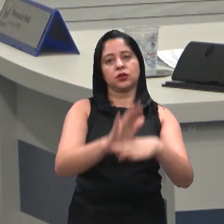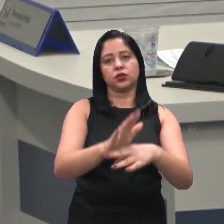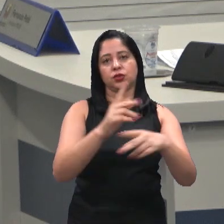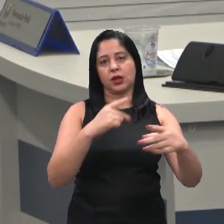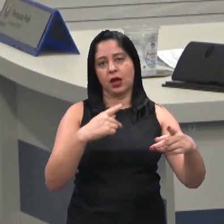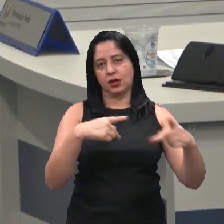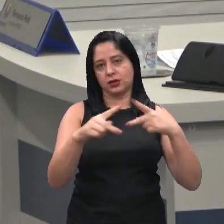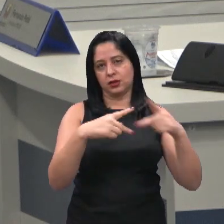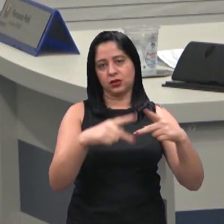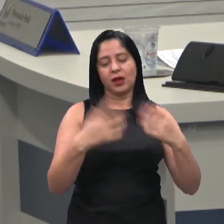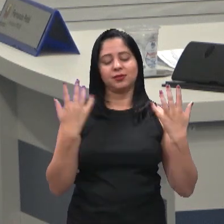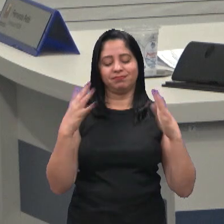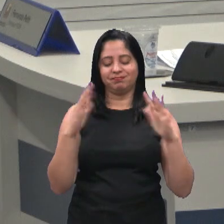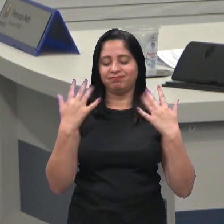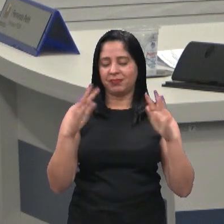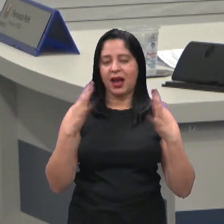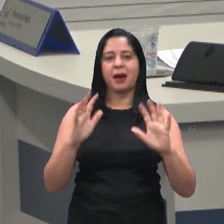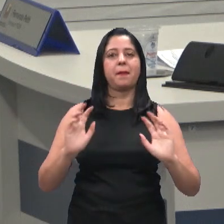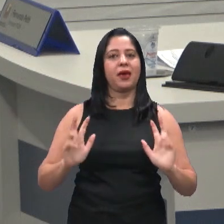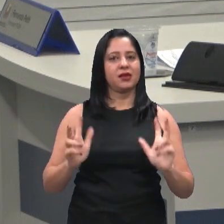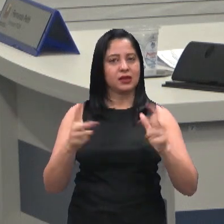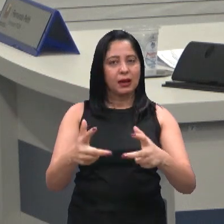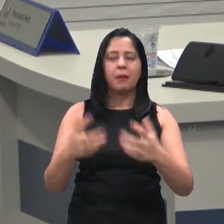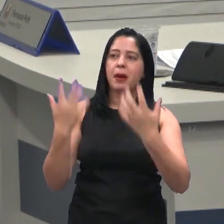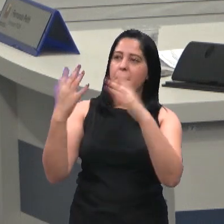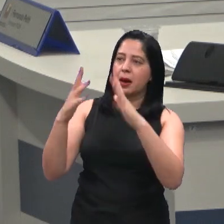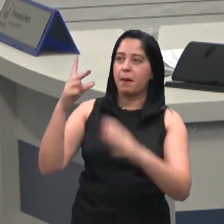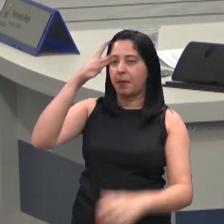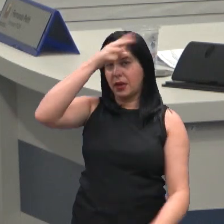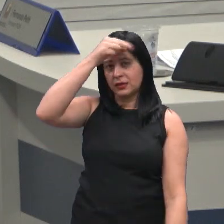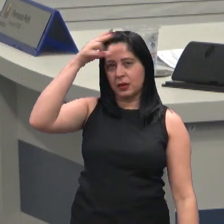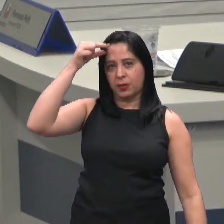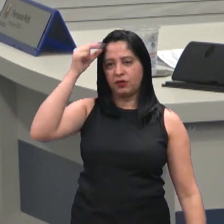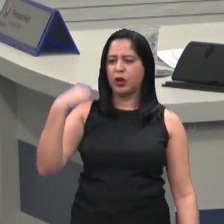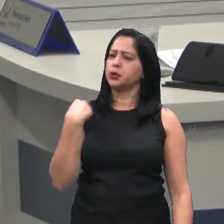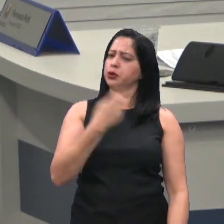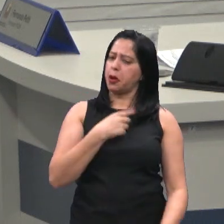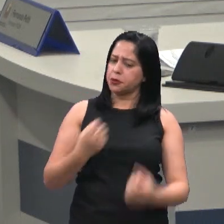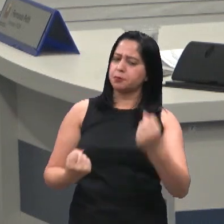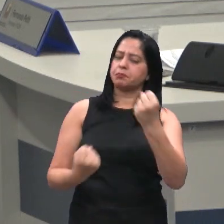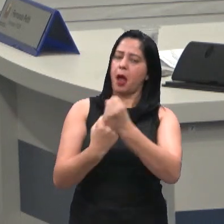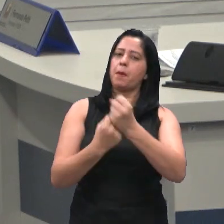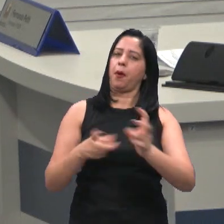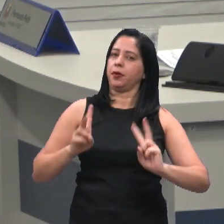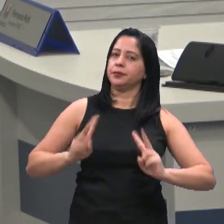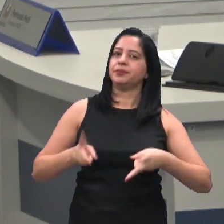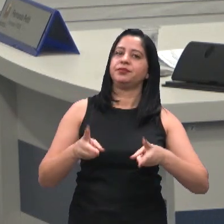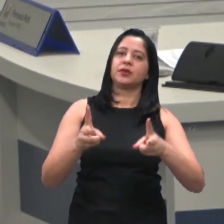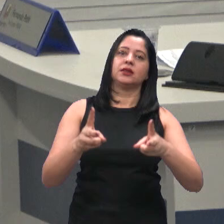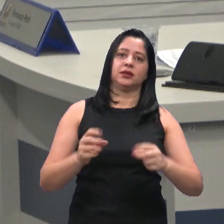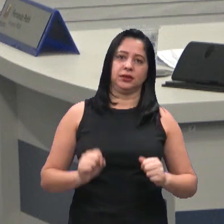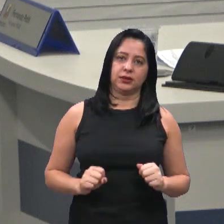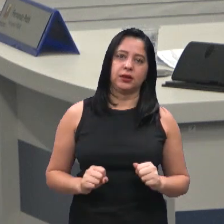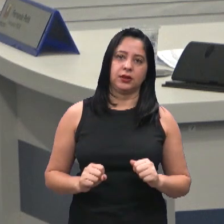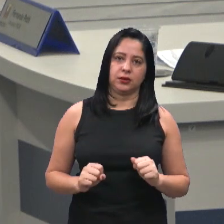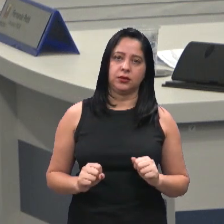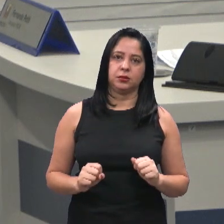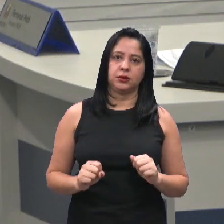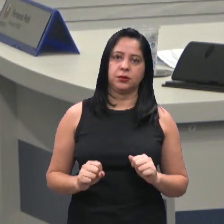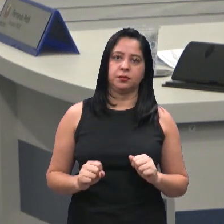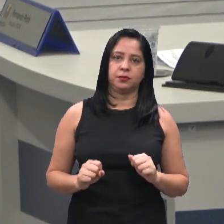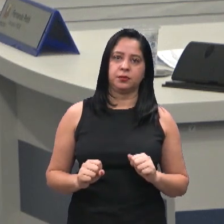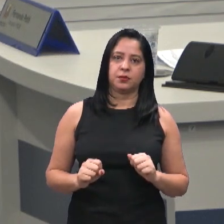parte. Então, parabéns à Câmara, parabéns ao prefeito, conta sempre com a gente, e que a gente possa sempre contar também com a responsabilidade de